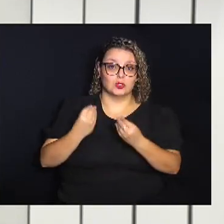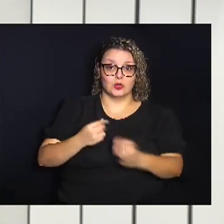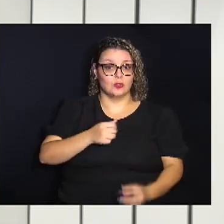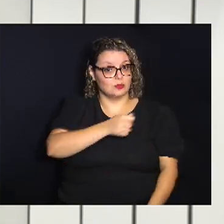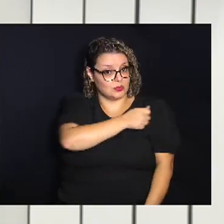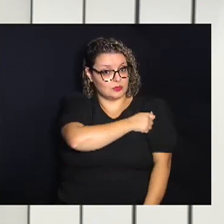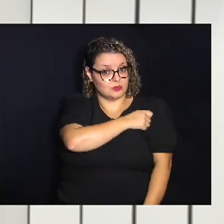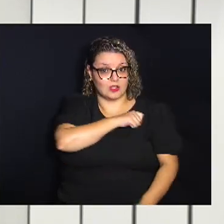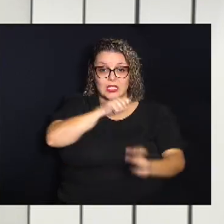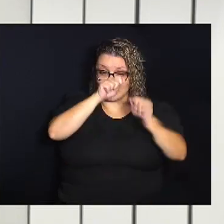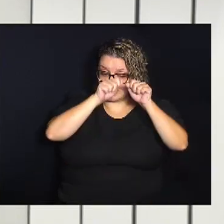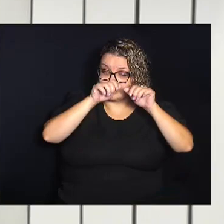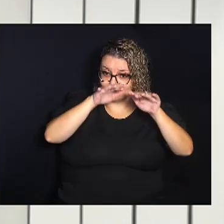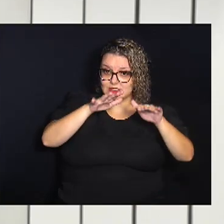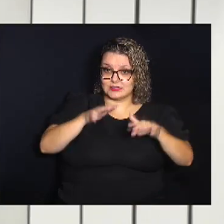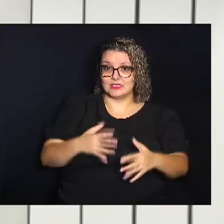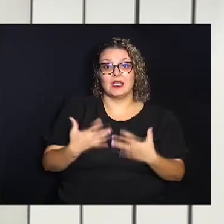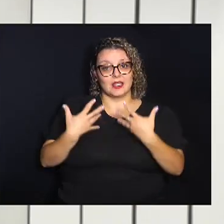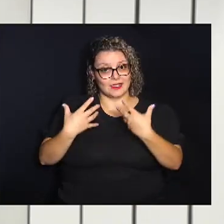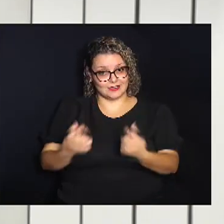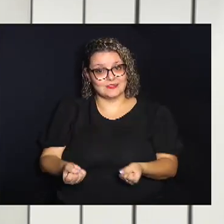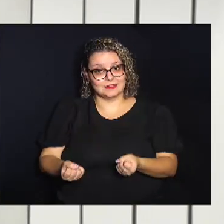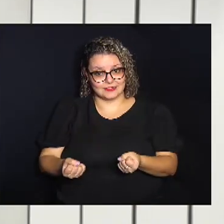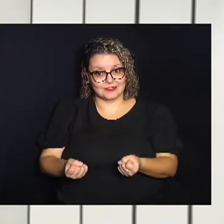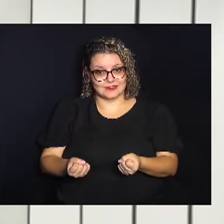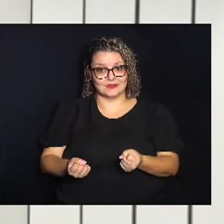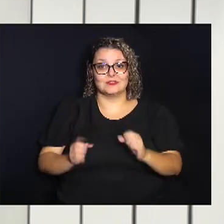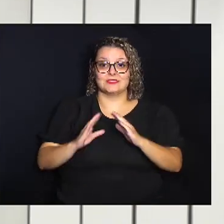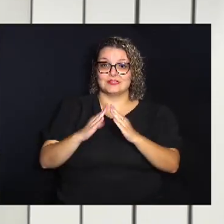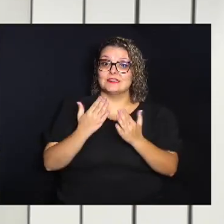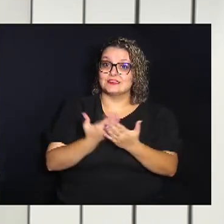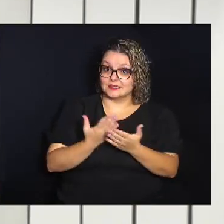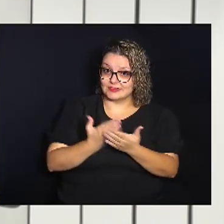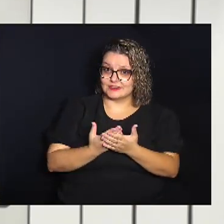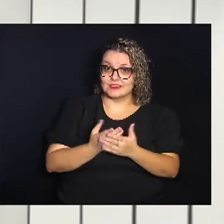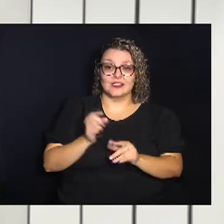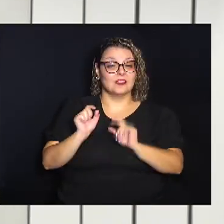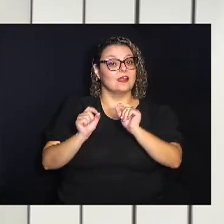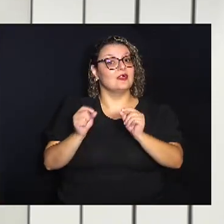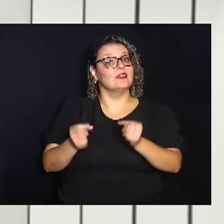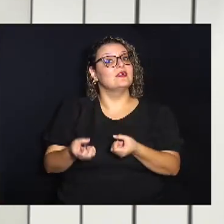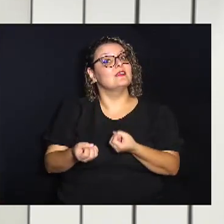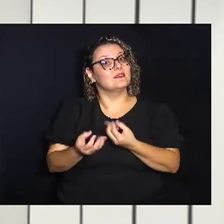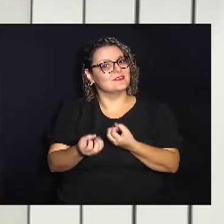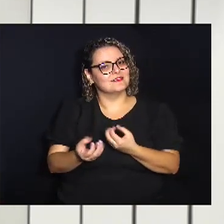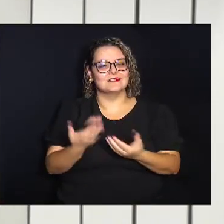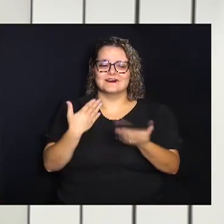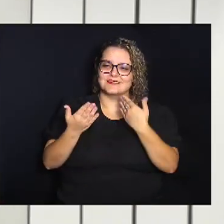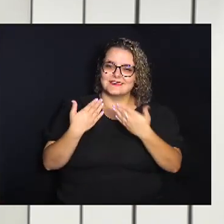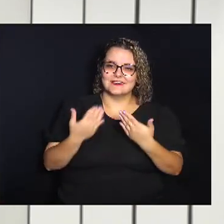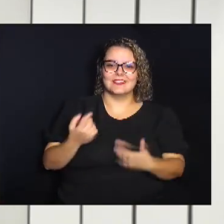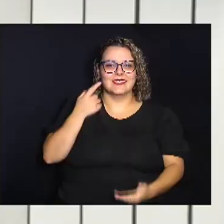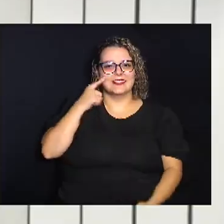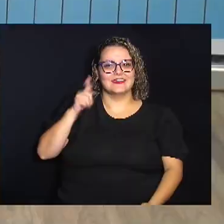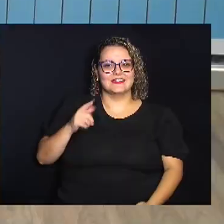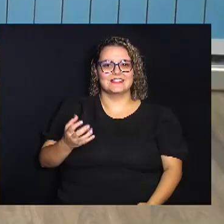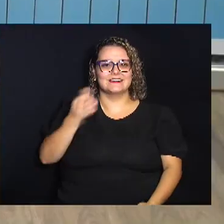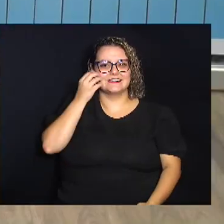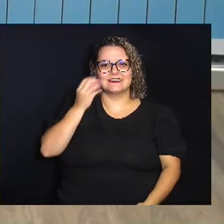com autismo são recepcionados nas escolas. E quem traz esse bate-papo, é claro, é o André